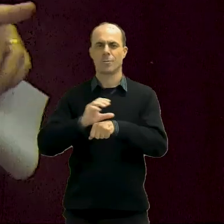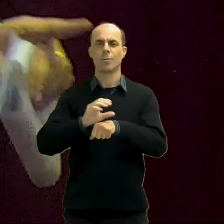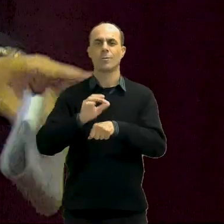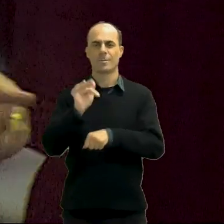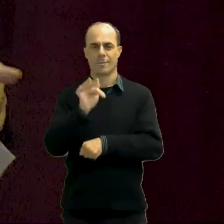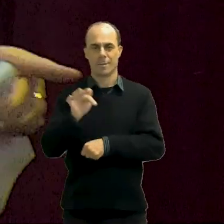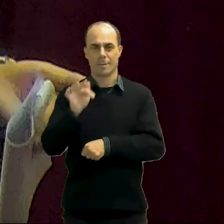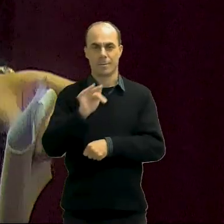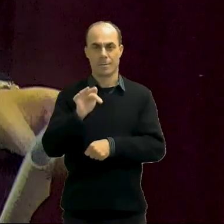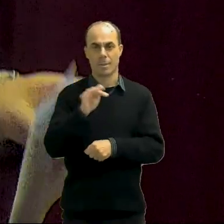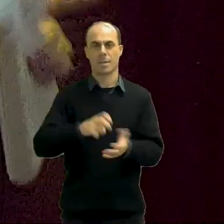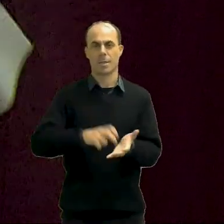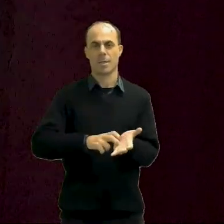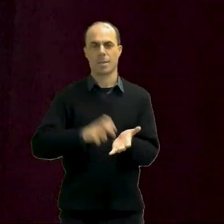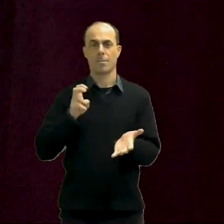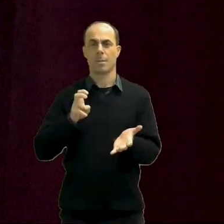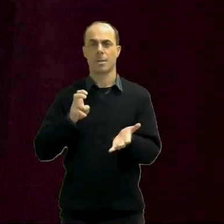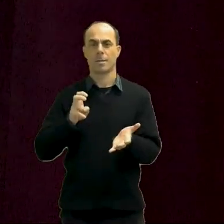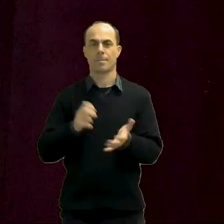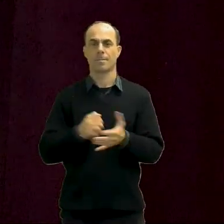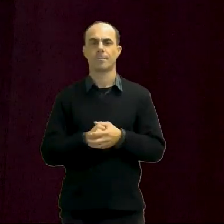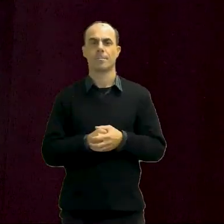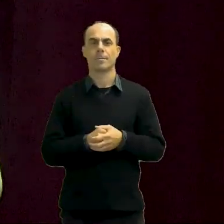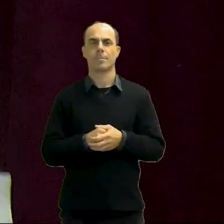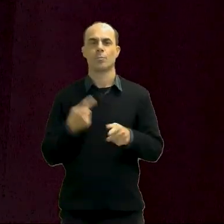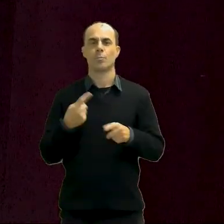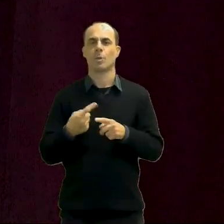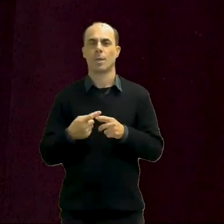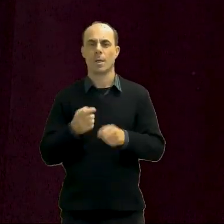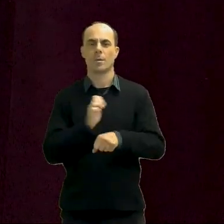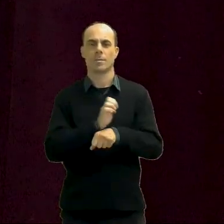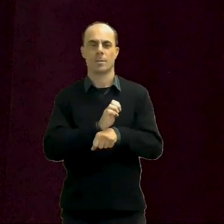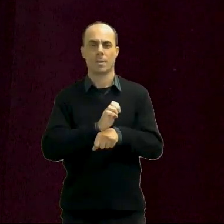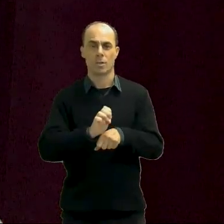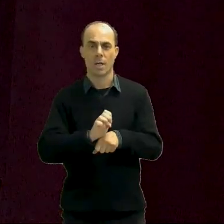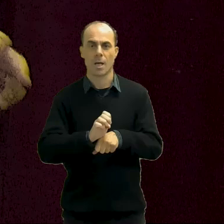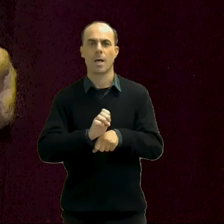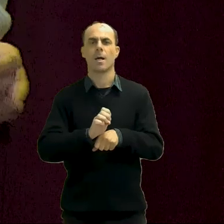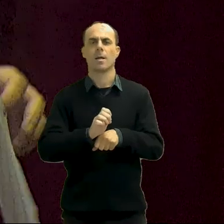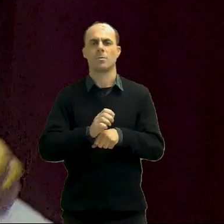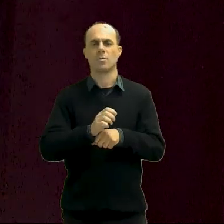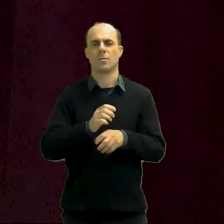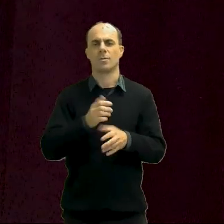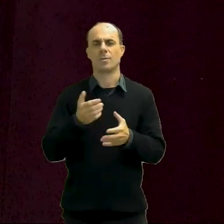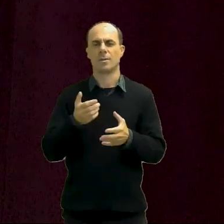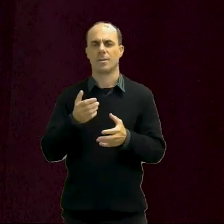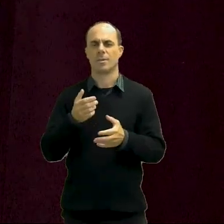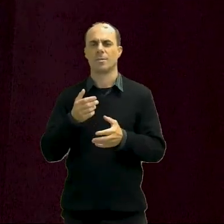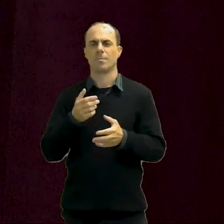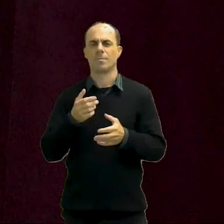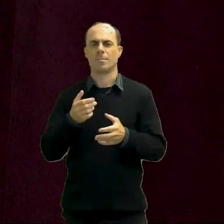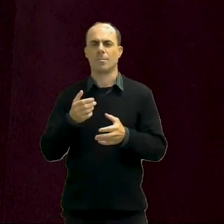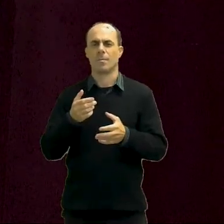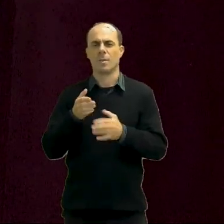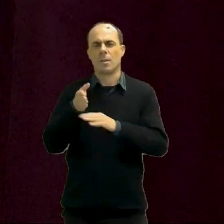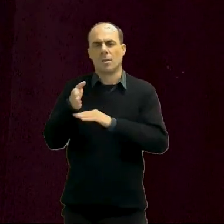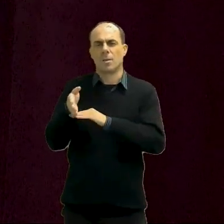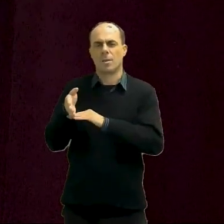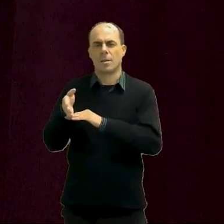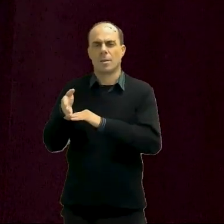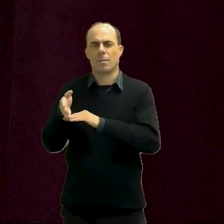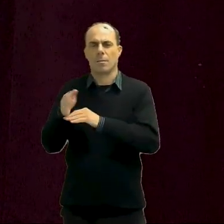promotores e Os Estagiários que iam na comunidade à noite eh nas nos bairros né fazer esse atendimento à